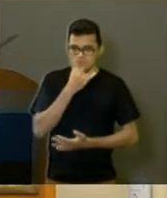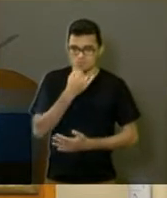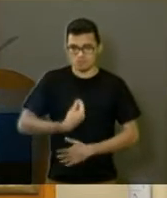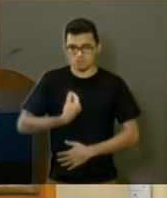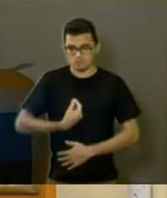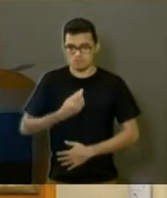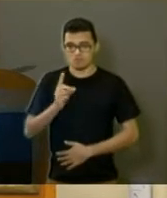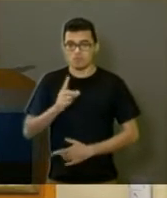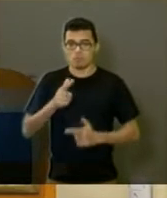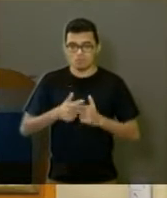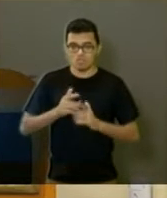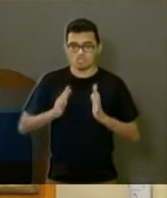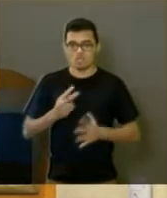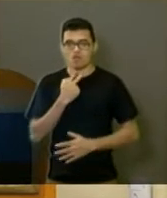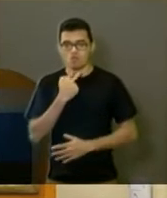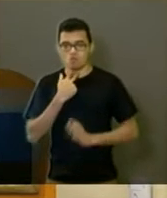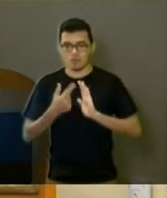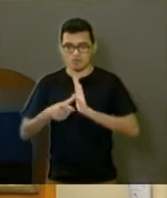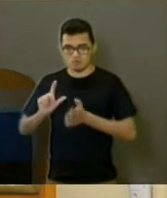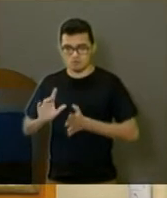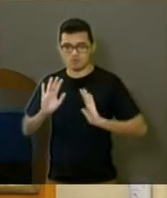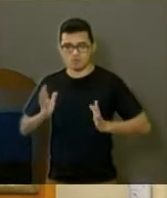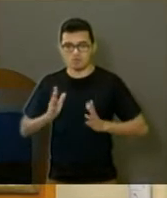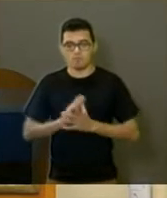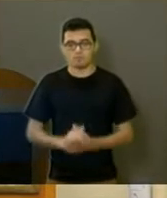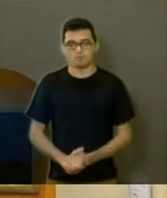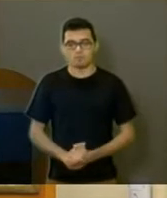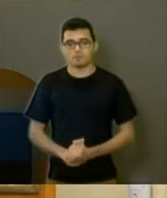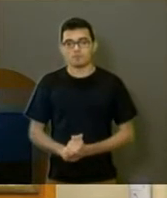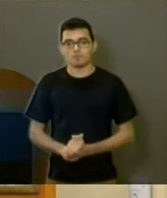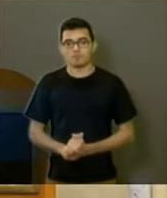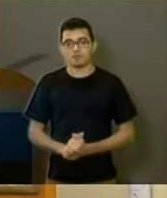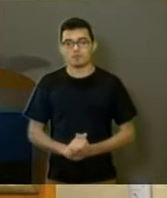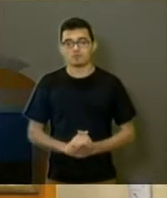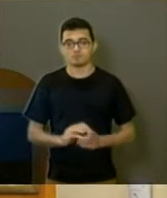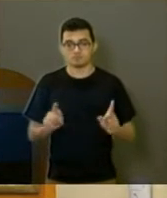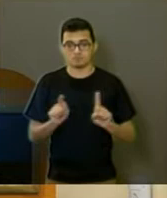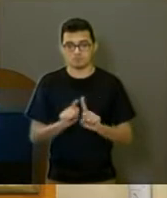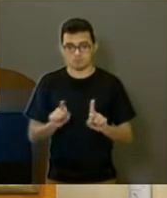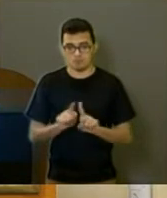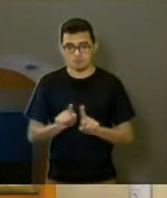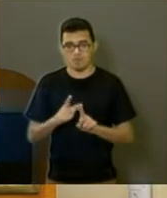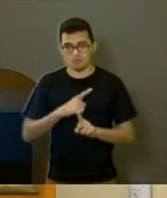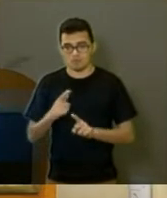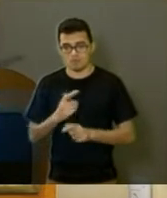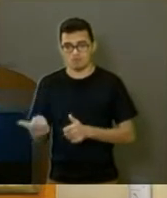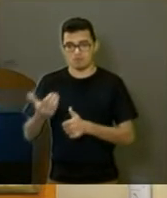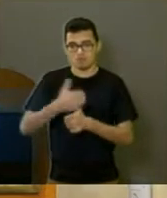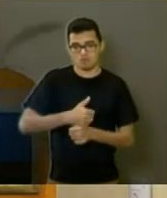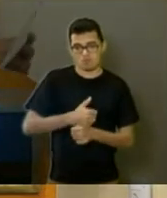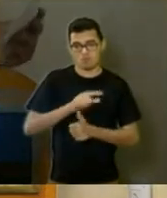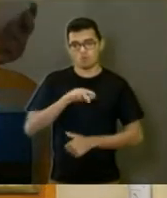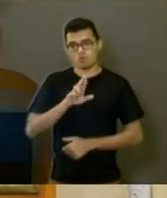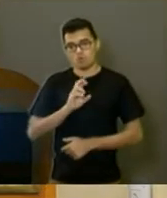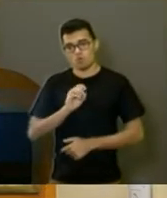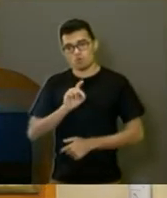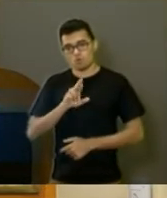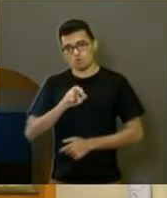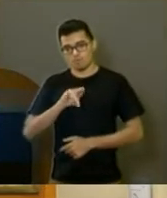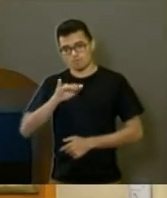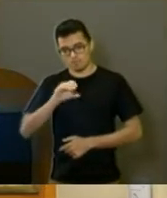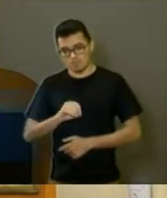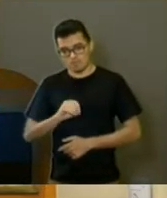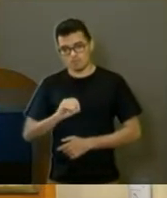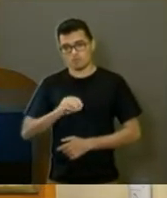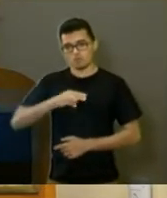compromissos assumidos anteriormente fora de Araraquara. E indica o vereador Rodrigo Martins para ser o seu